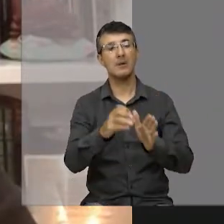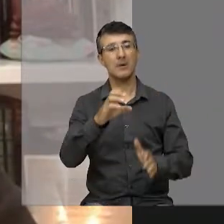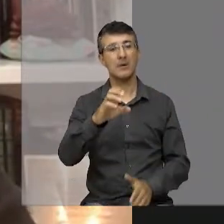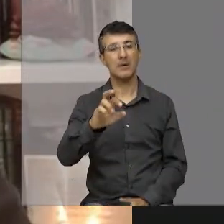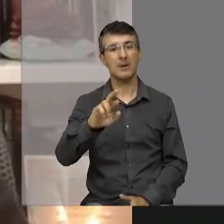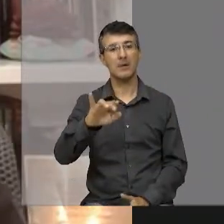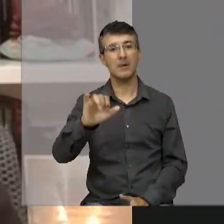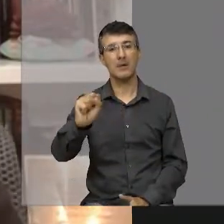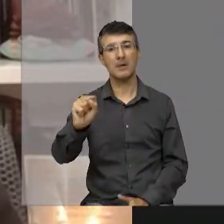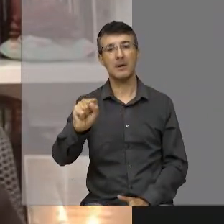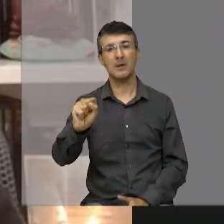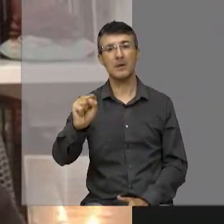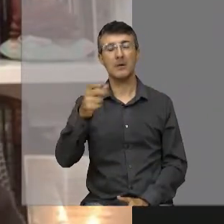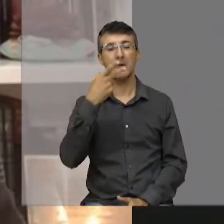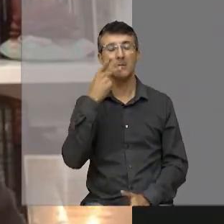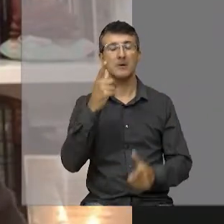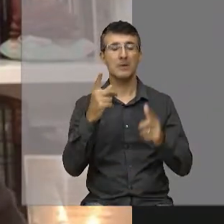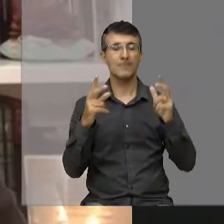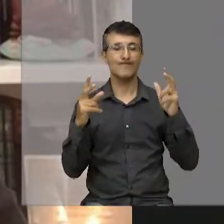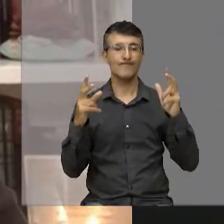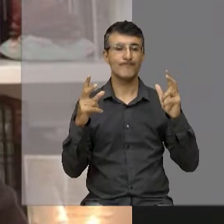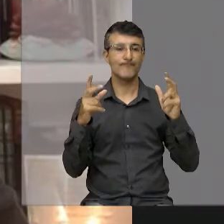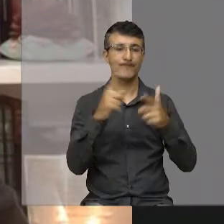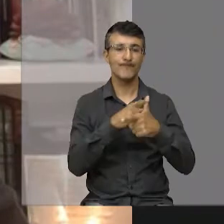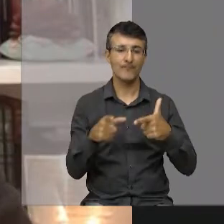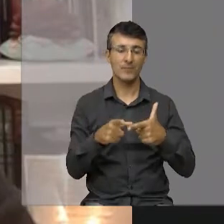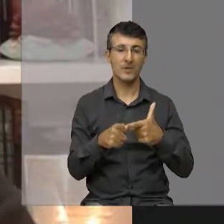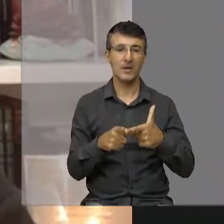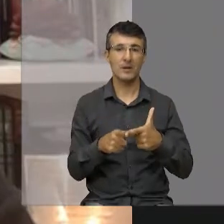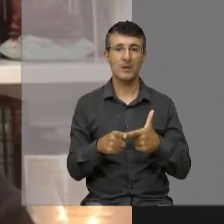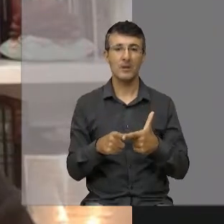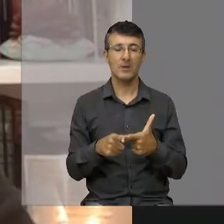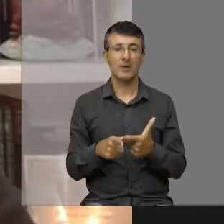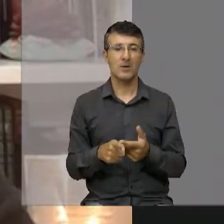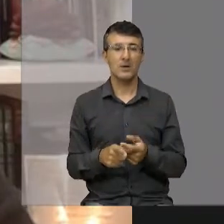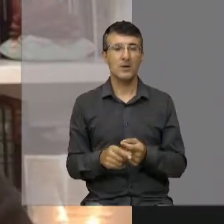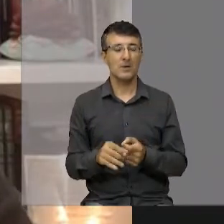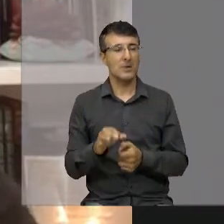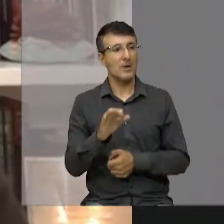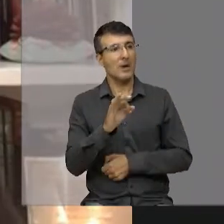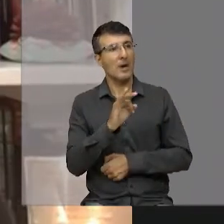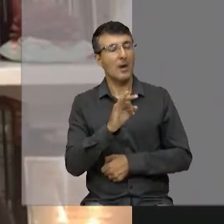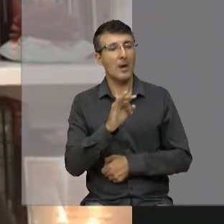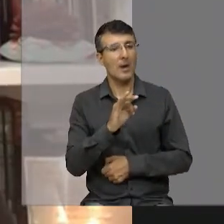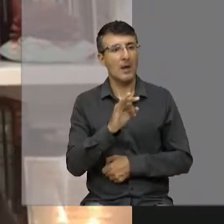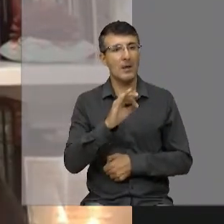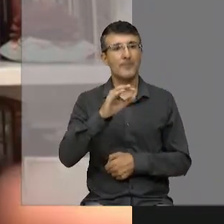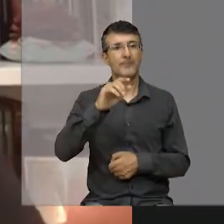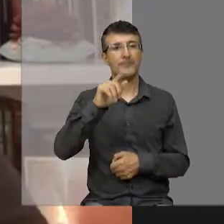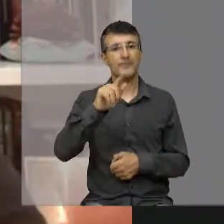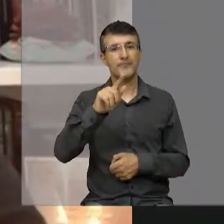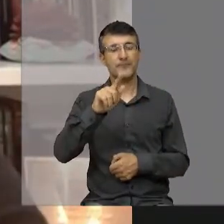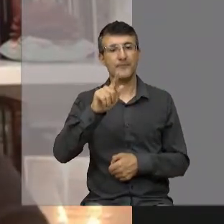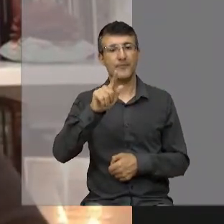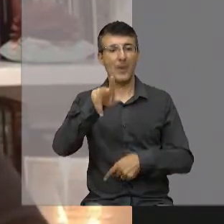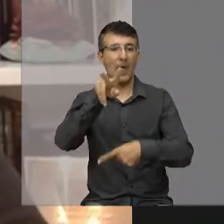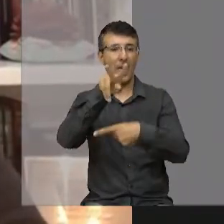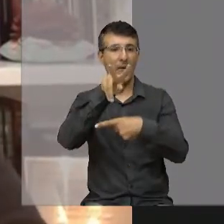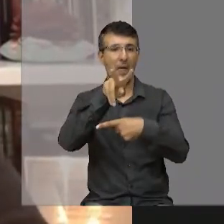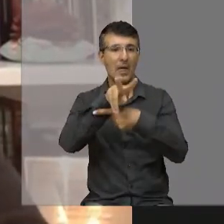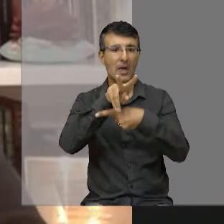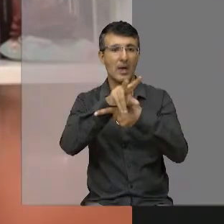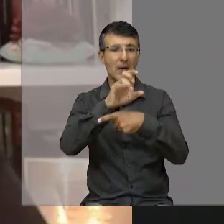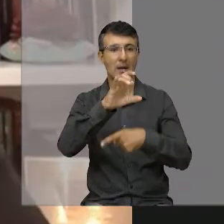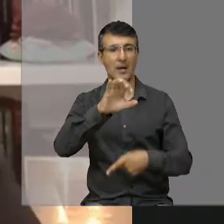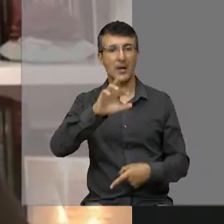porque nós estamos falando de uma situação, a guarda, ela atende as mulheres que depois que a